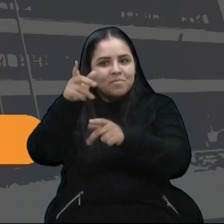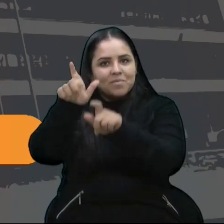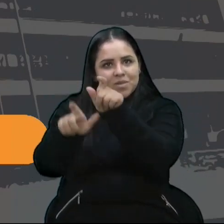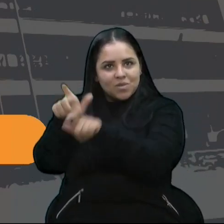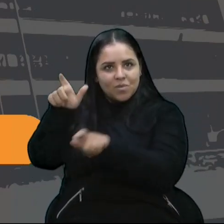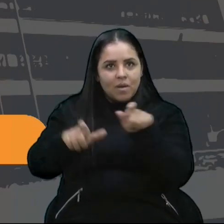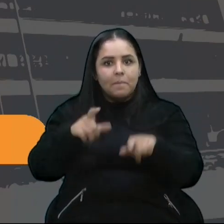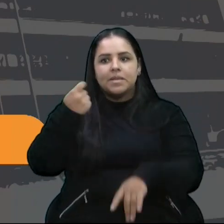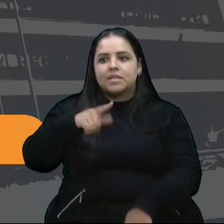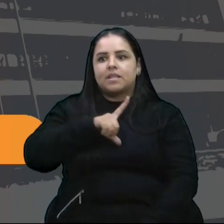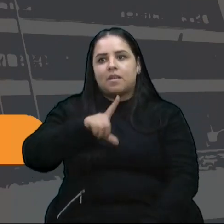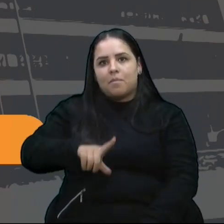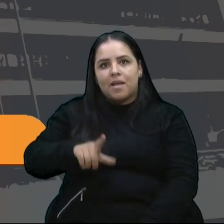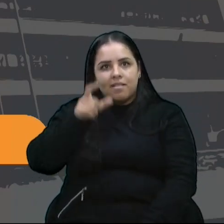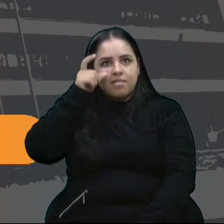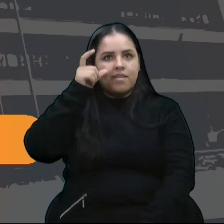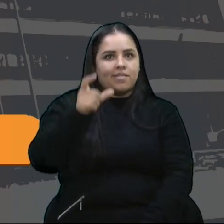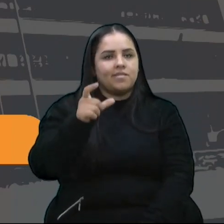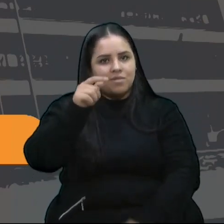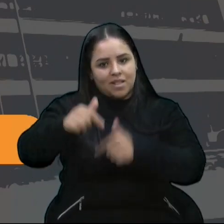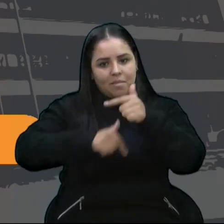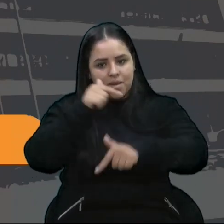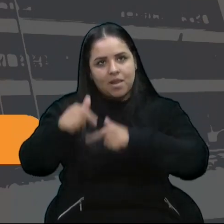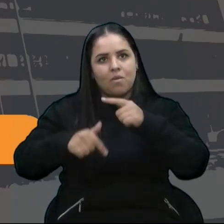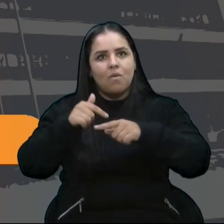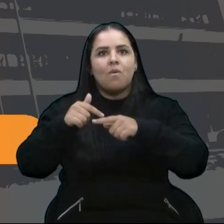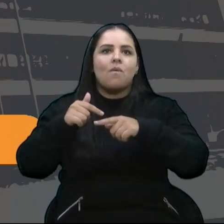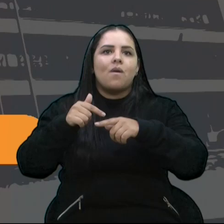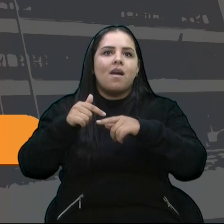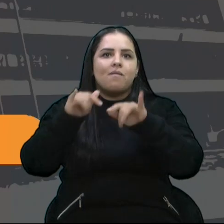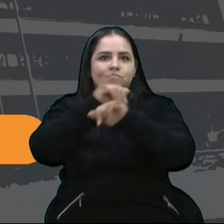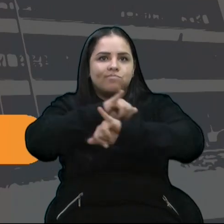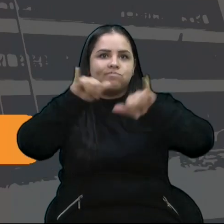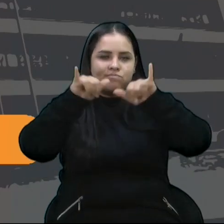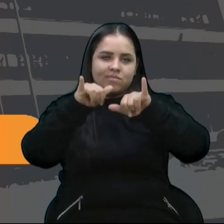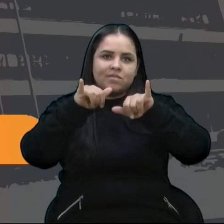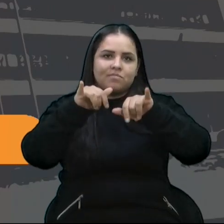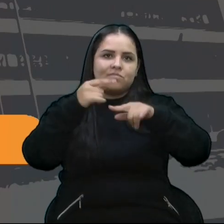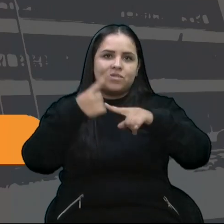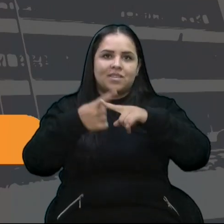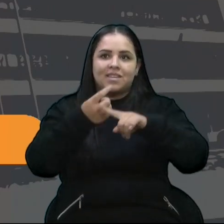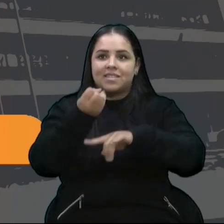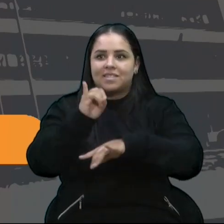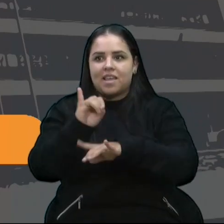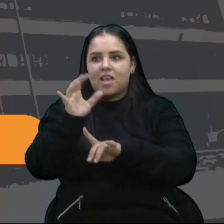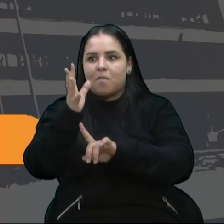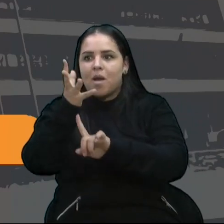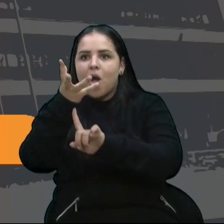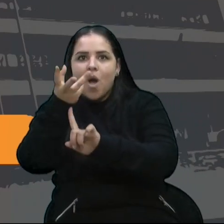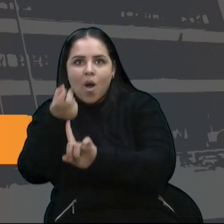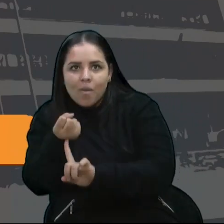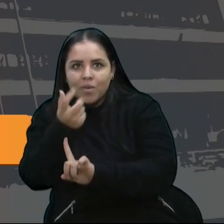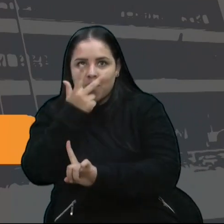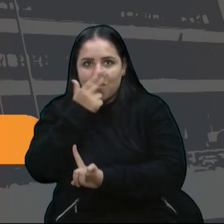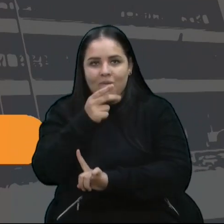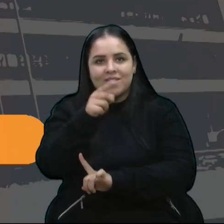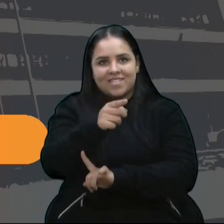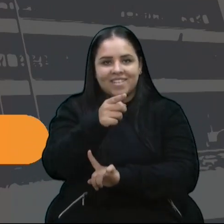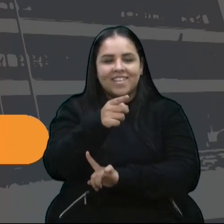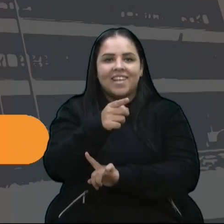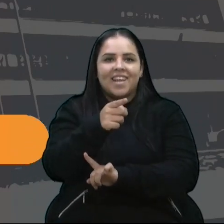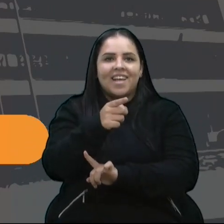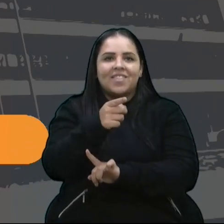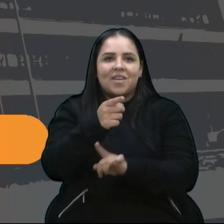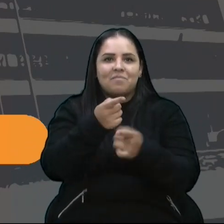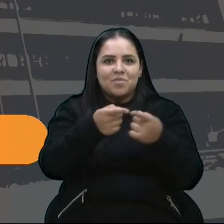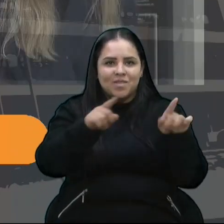dessa atenção quando se trabalha com a propaganda. Mas quando ela consegue ser uma obra de arte, como tu falou, essa da Johnson, é